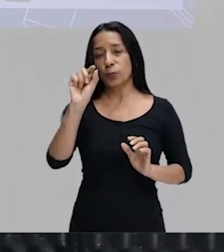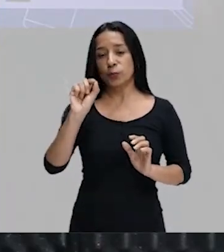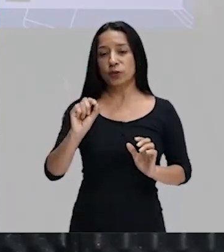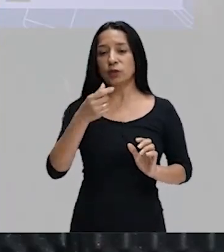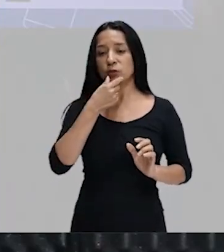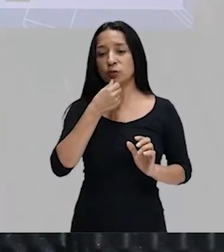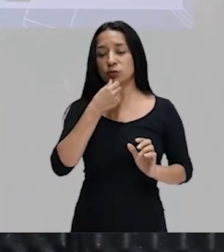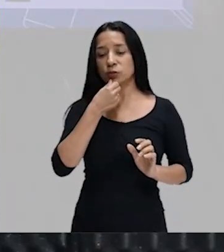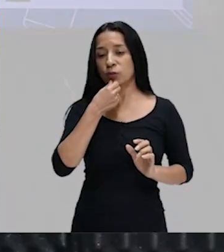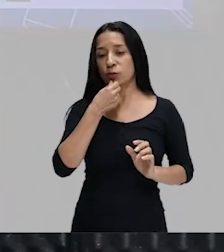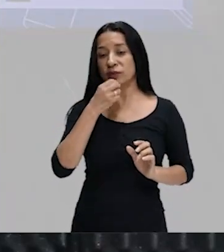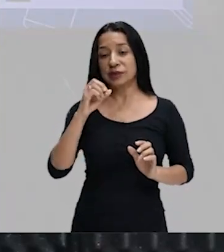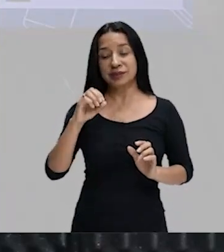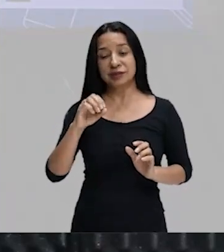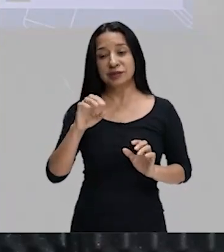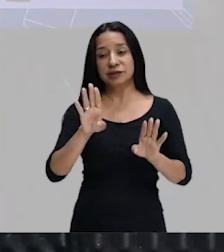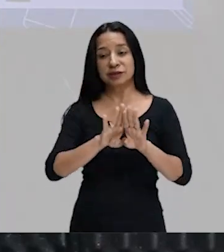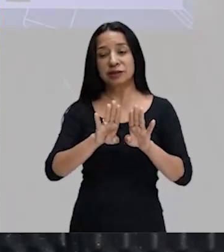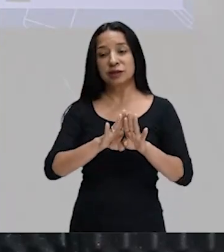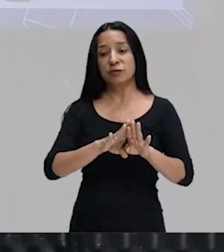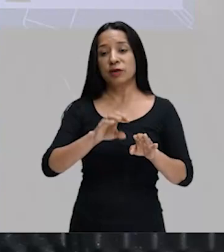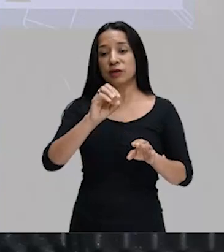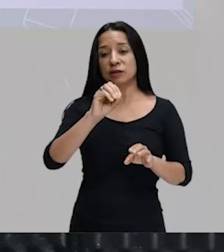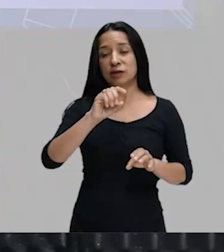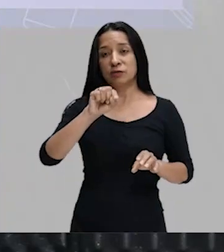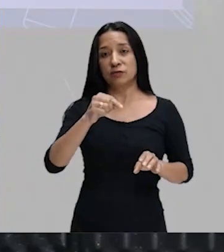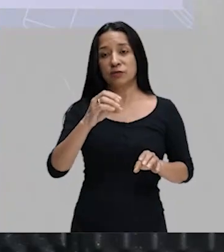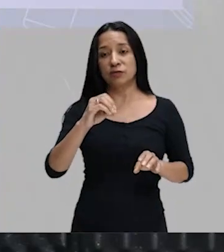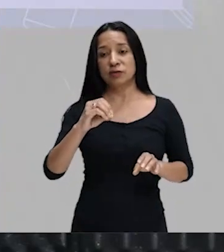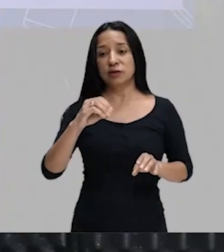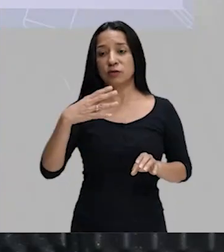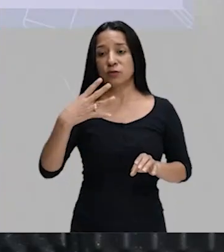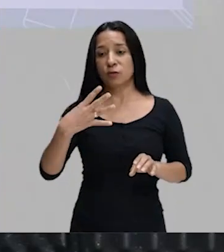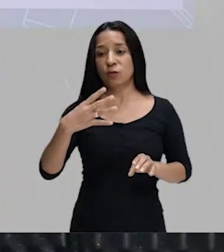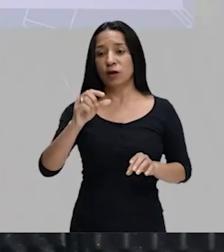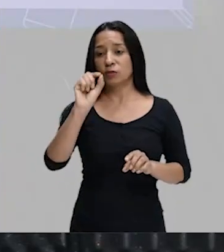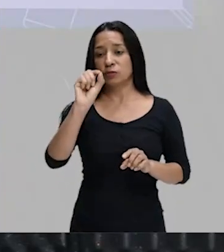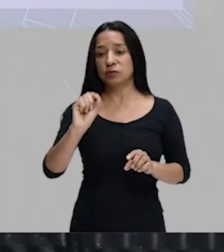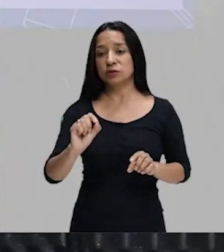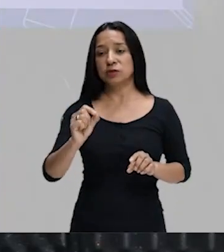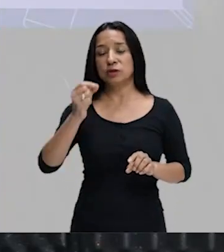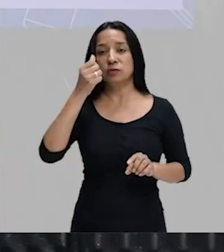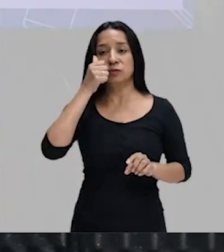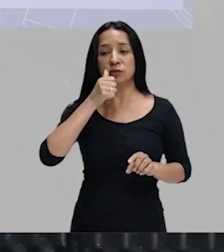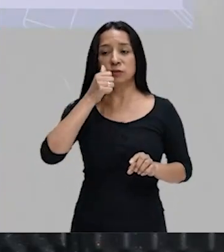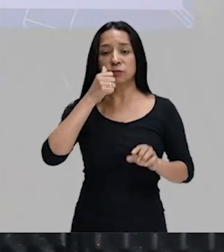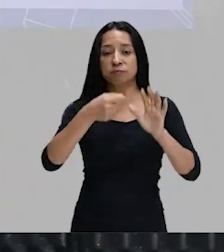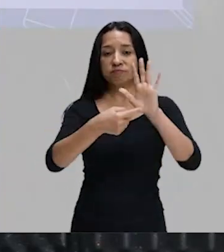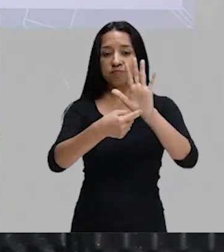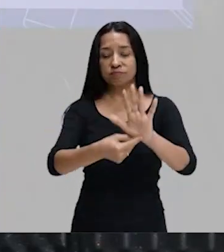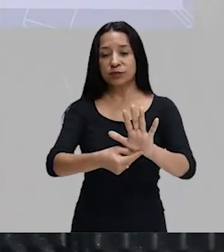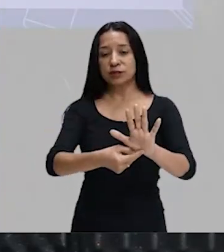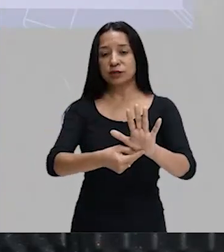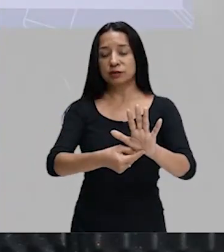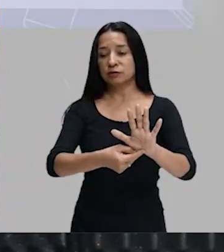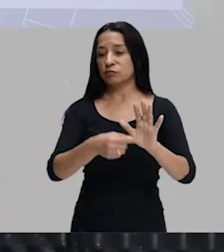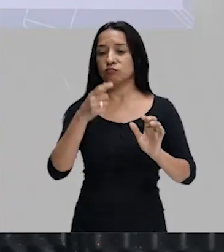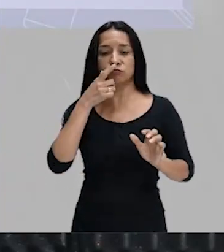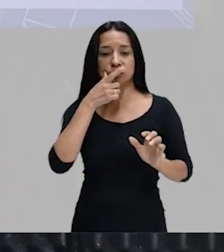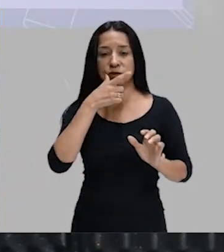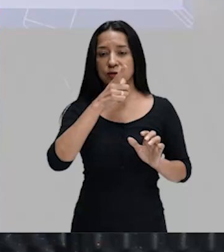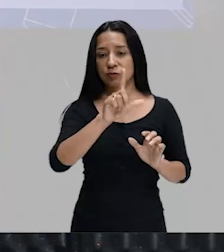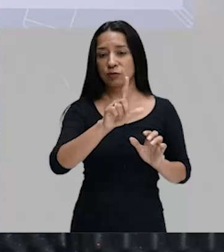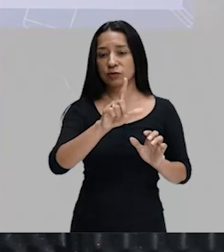incapacidade de distinguir cores vermelha e verde. O daltonismo ele é condicionado por um alelo